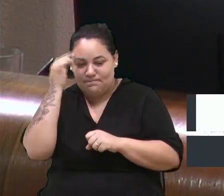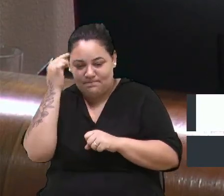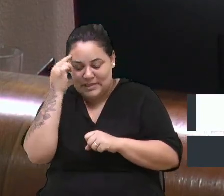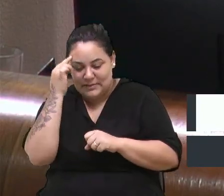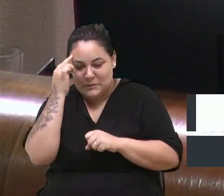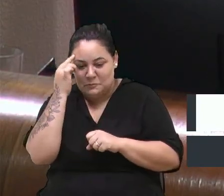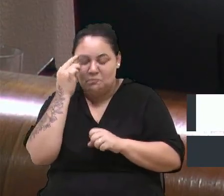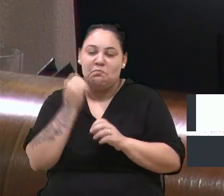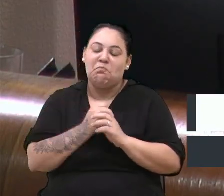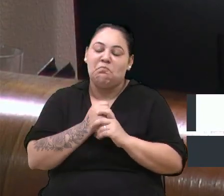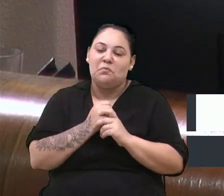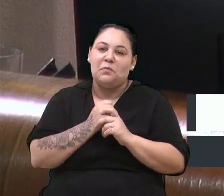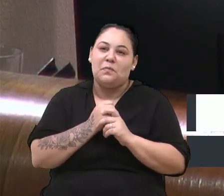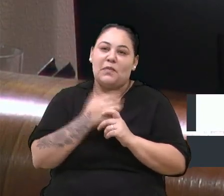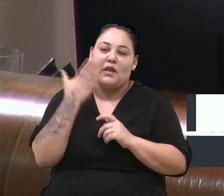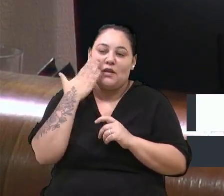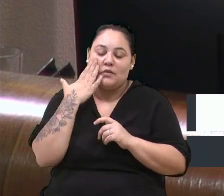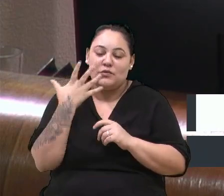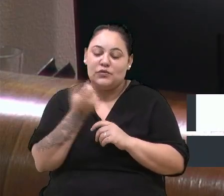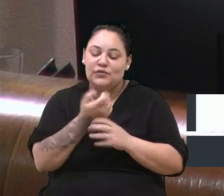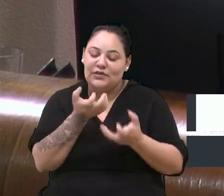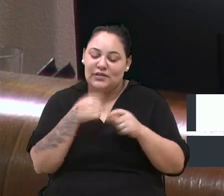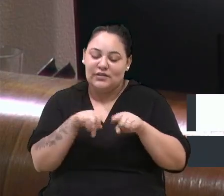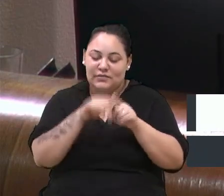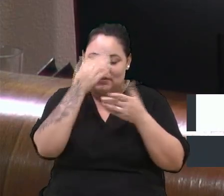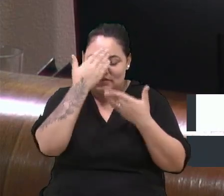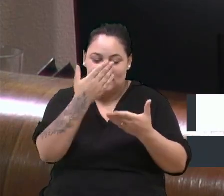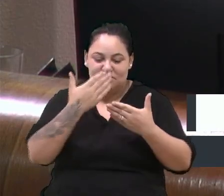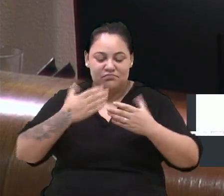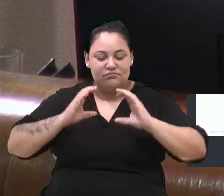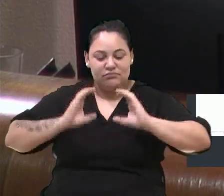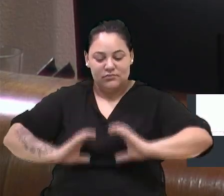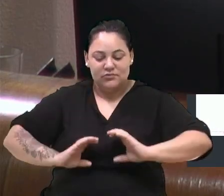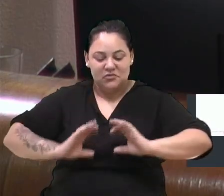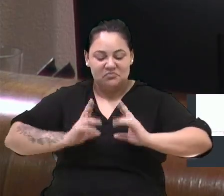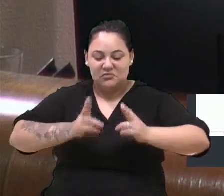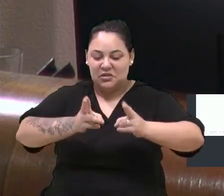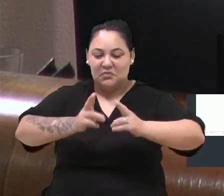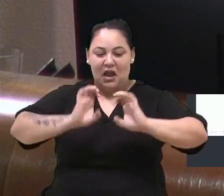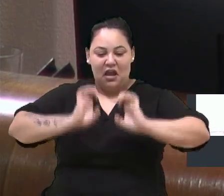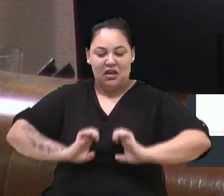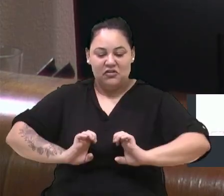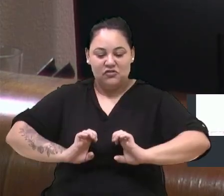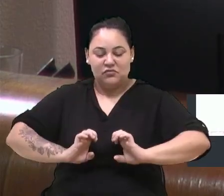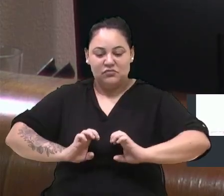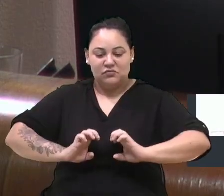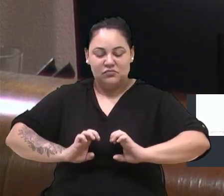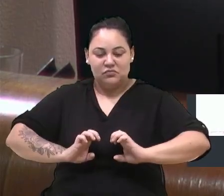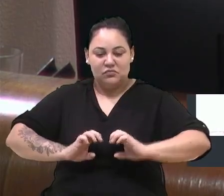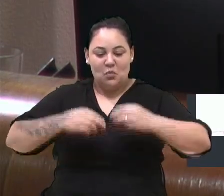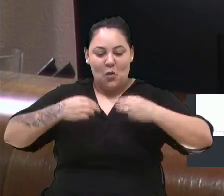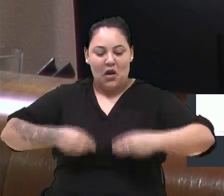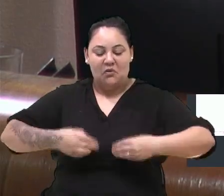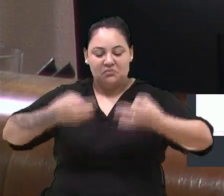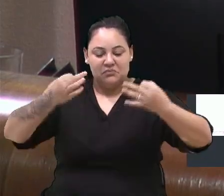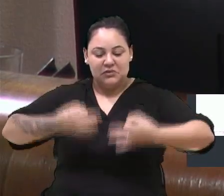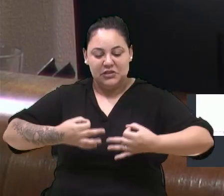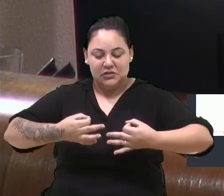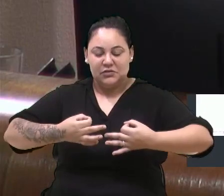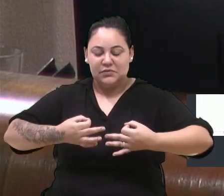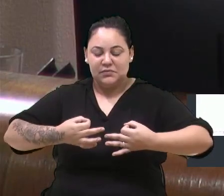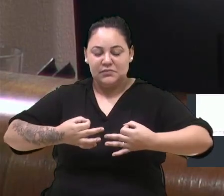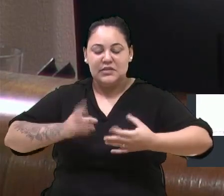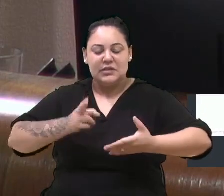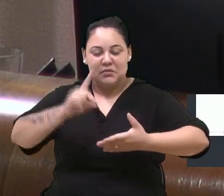também lhe agradecer pela forma, pela postura sempre correta, né, sempre com posicionamentos firmes, mas nunca